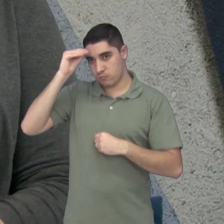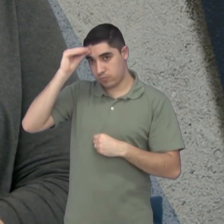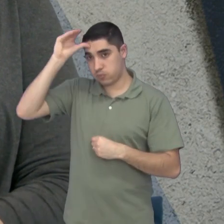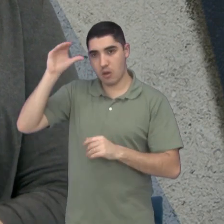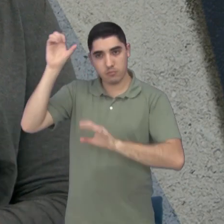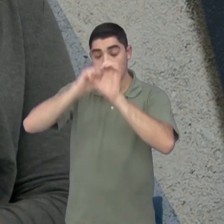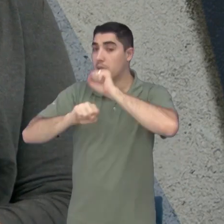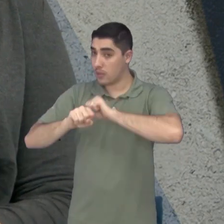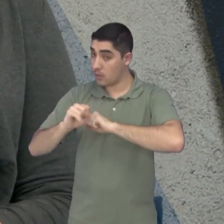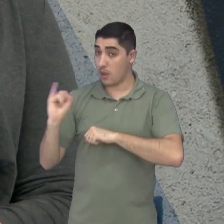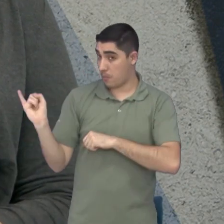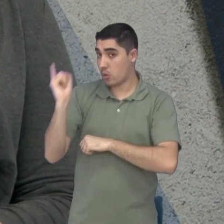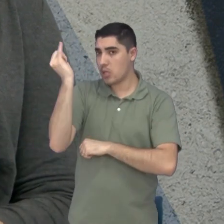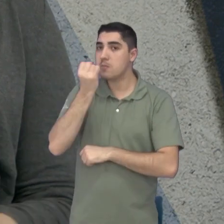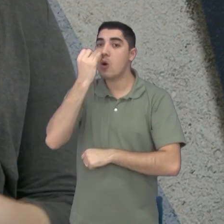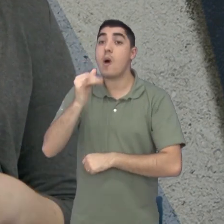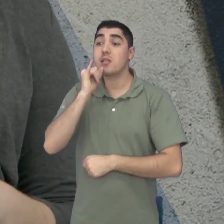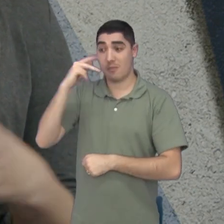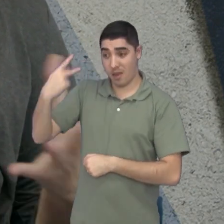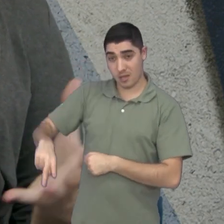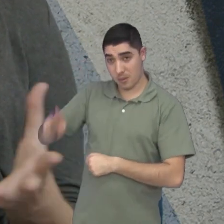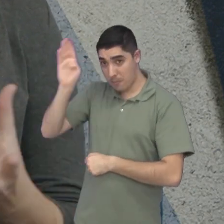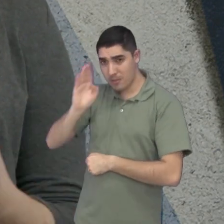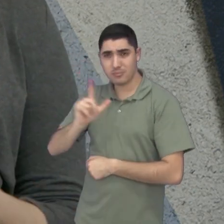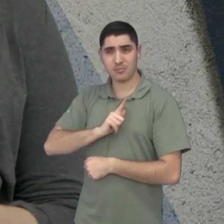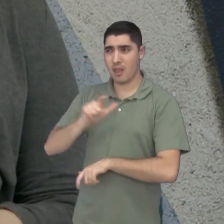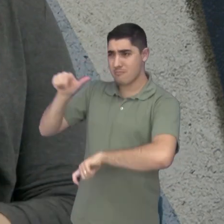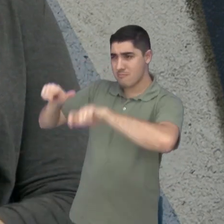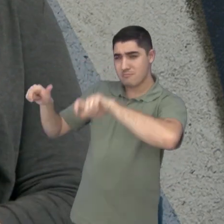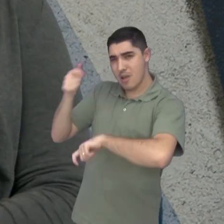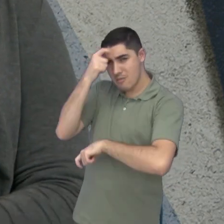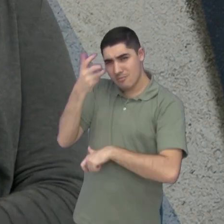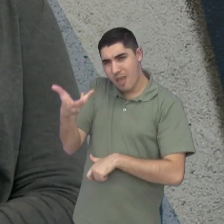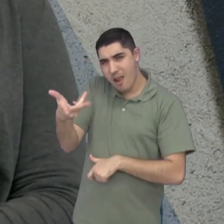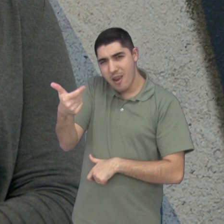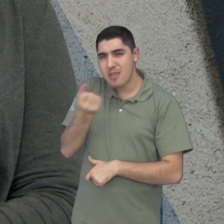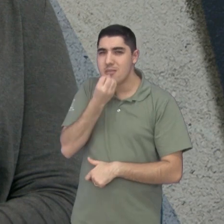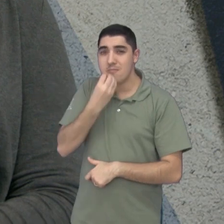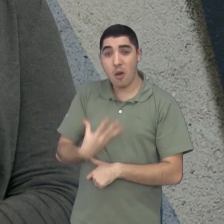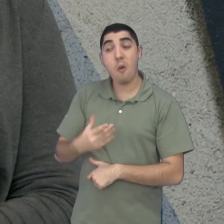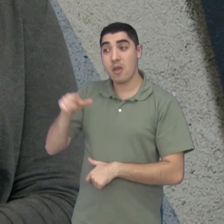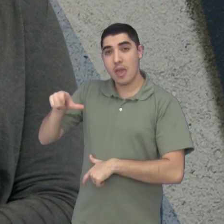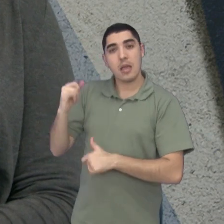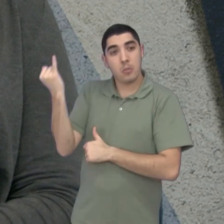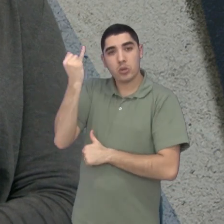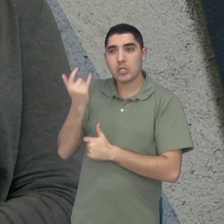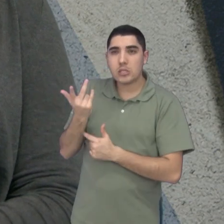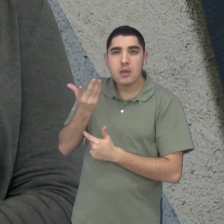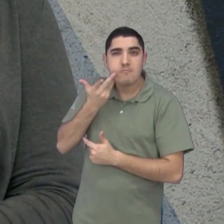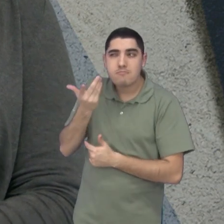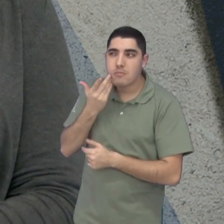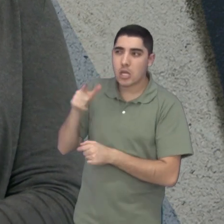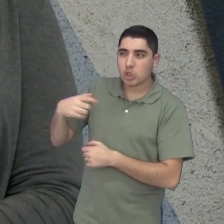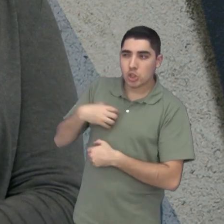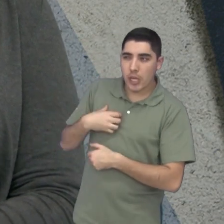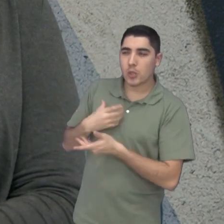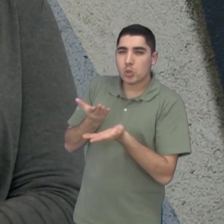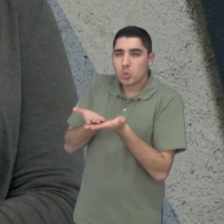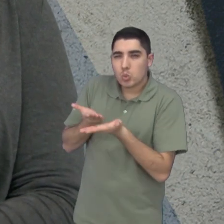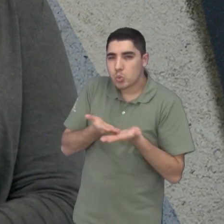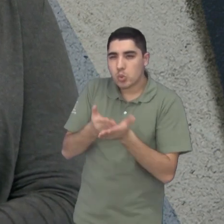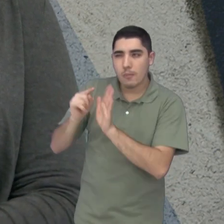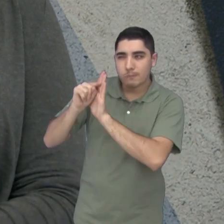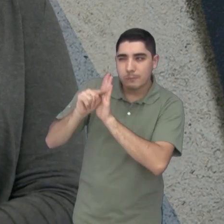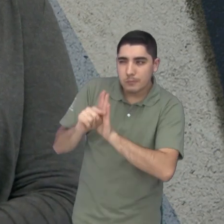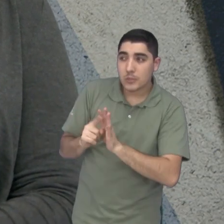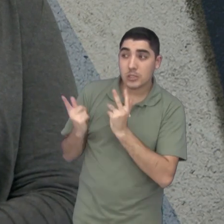bom, né, quando você tem tantos talentos aqui no Brasil, é sempre bom dar uma estudada no jeito que eles fazem, nas técnicas